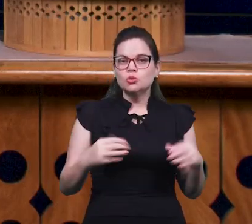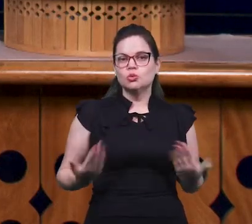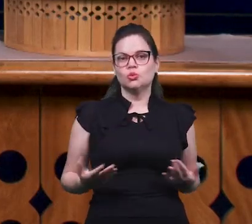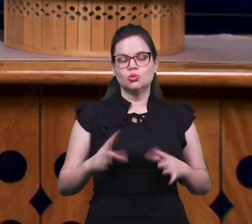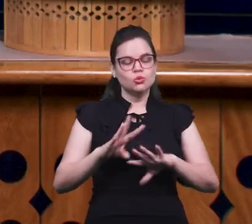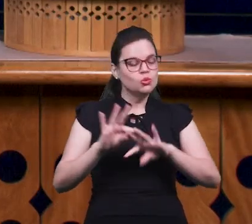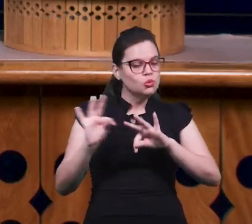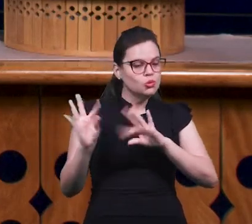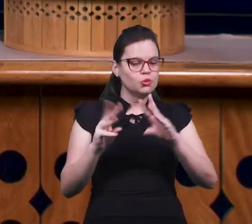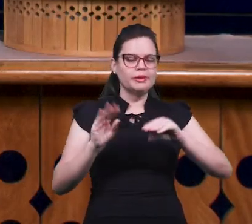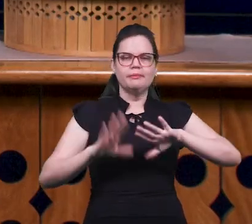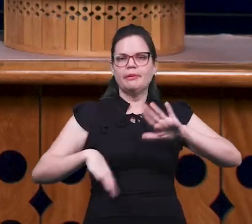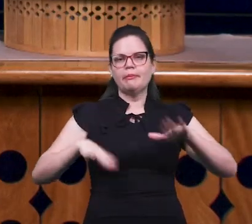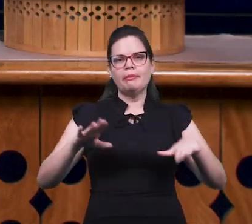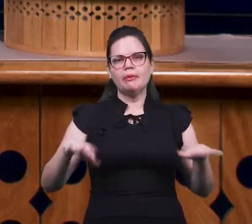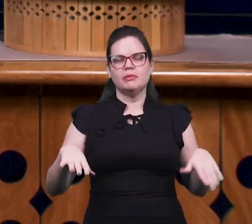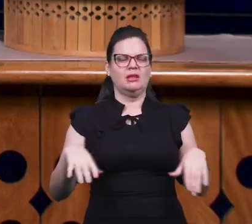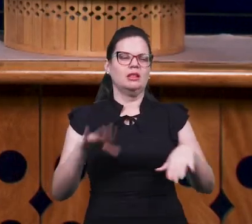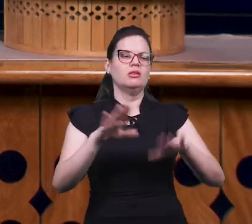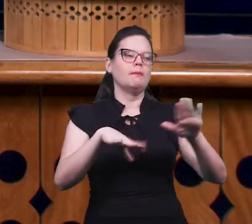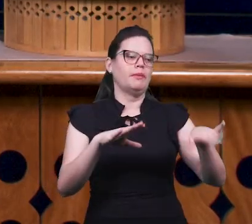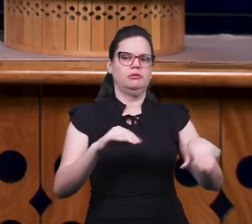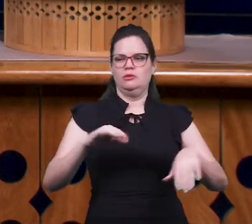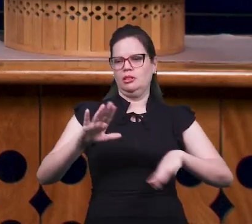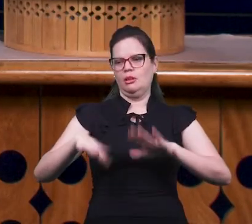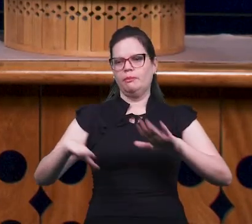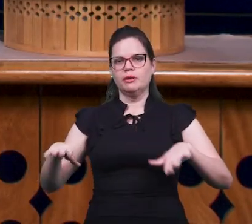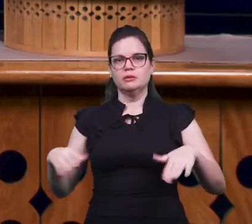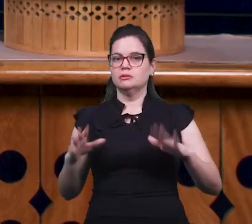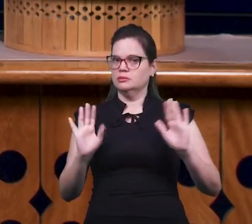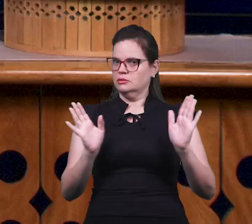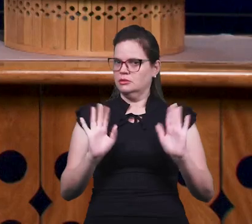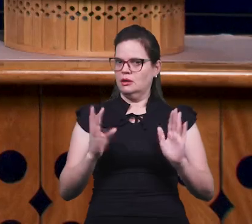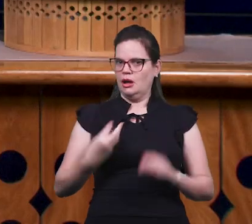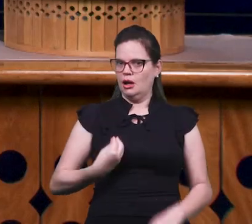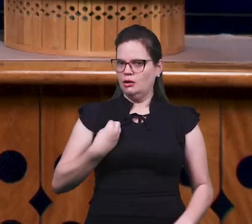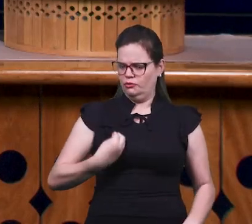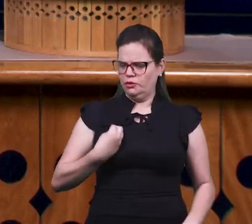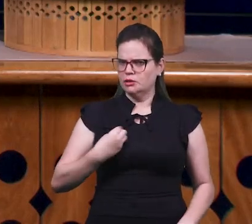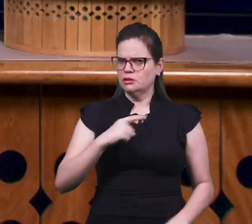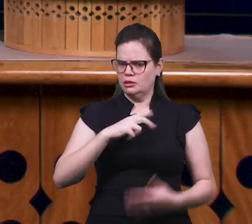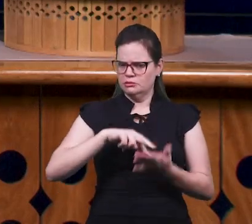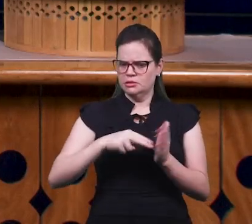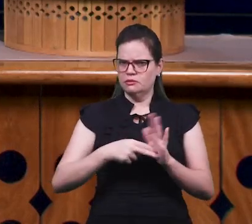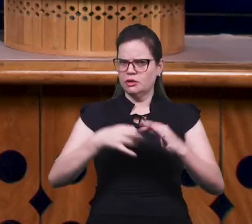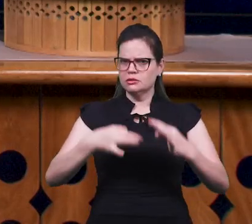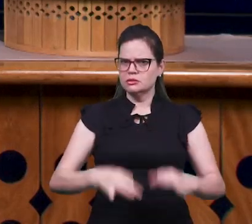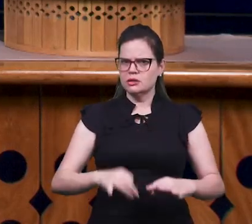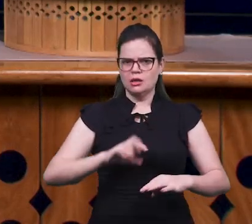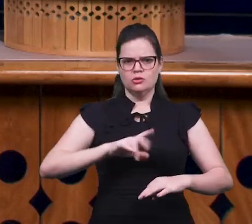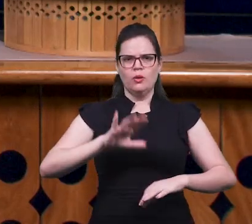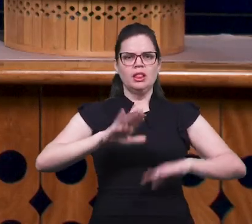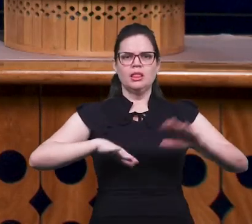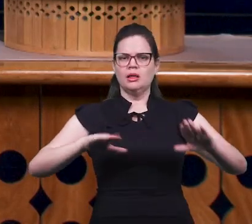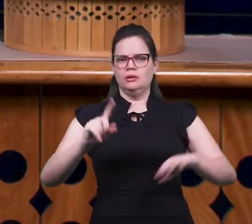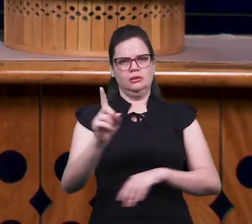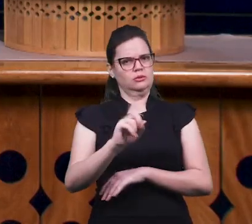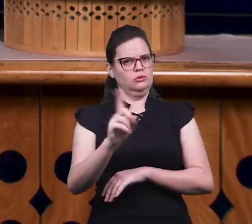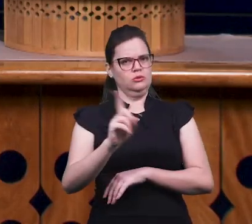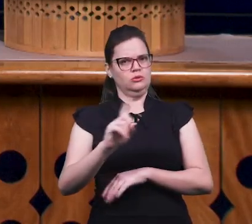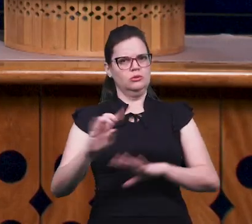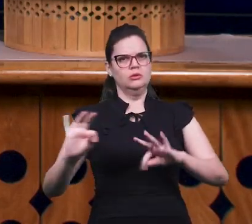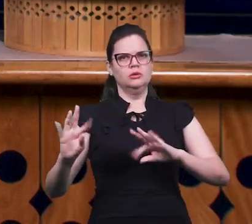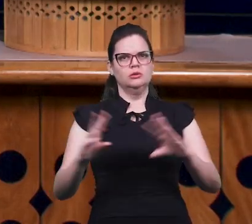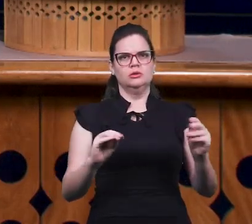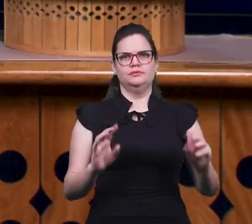relativismo. As coisas são relativas, não sei o quê. Então, a vida tem um sentido. Esse negócio de relativismo, tudo é relativo. A resposta